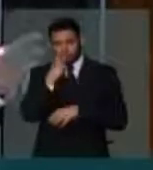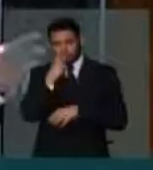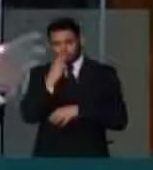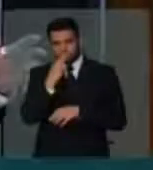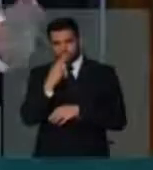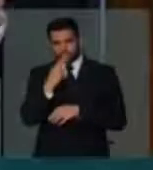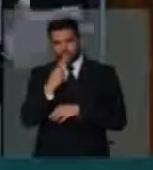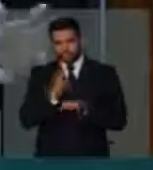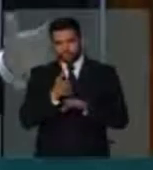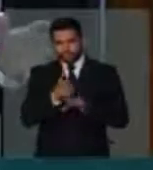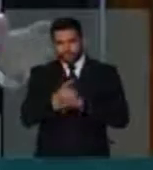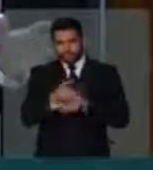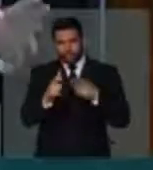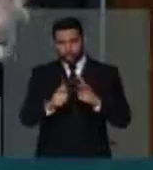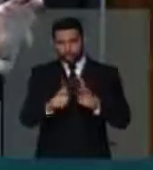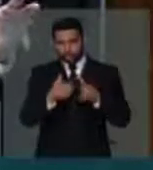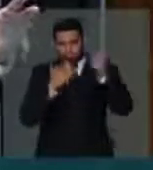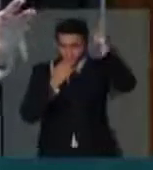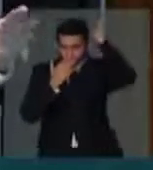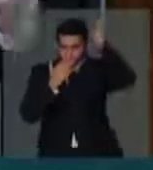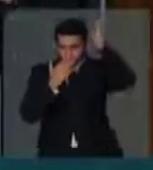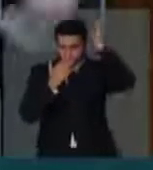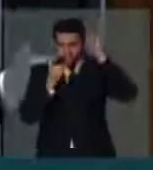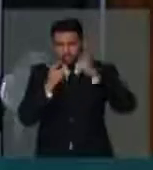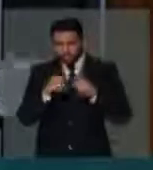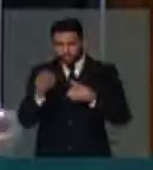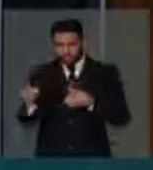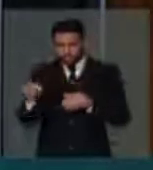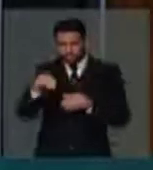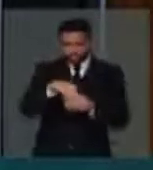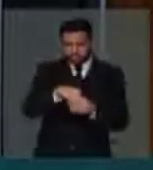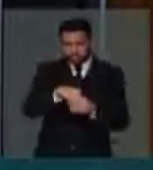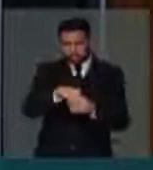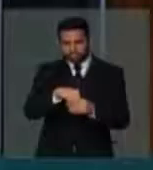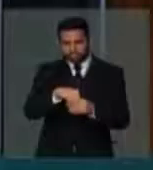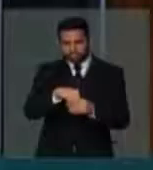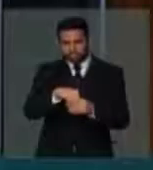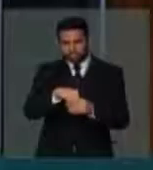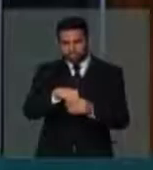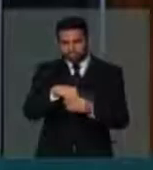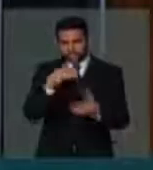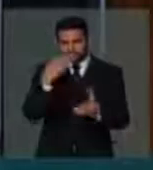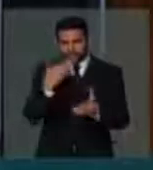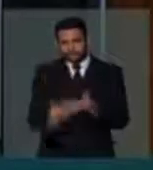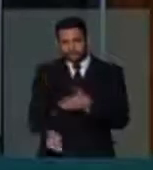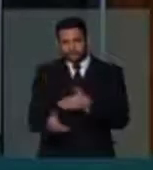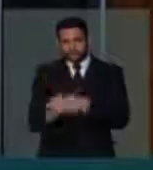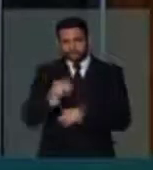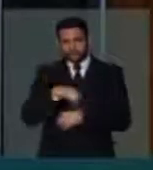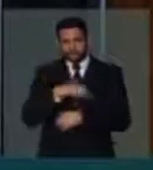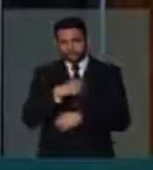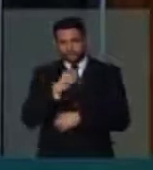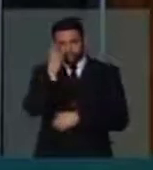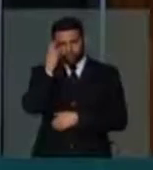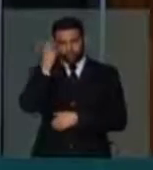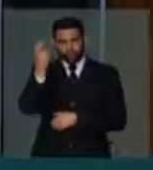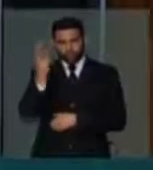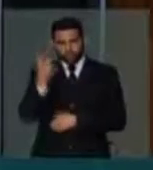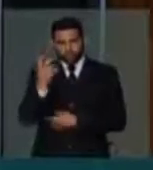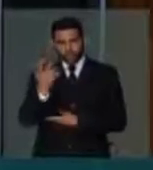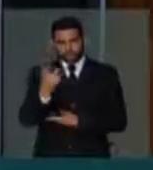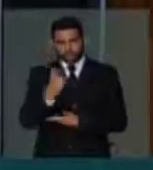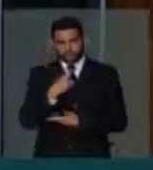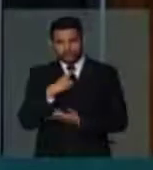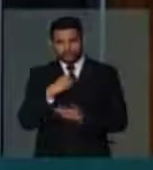passagem, para que aqueles índios fossem aculturados, que perdessem as suas identidades e